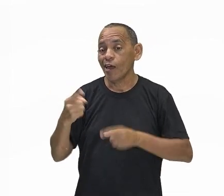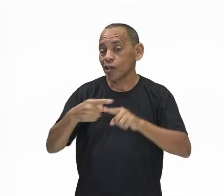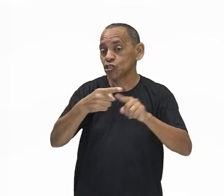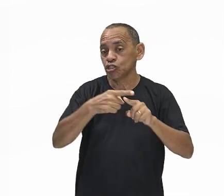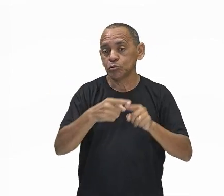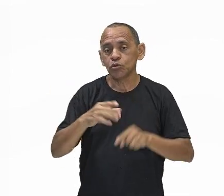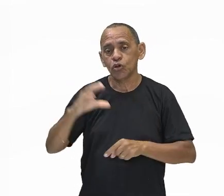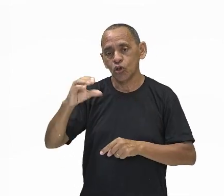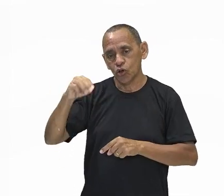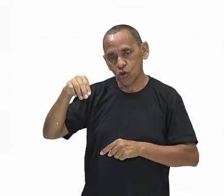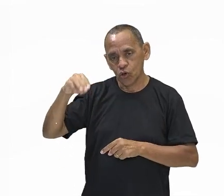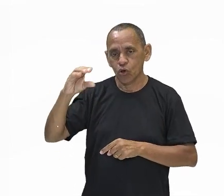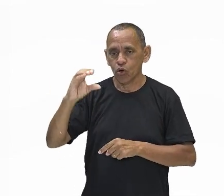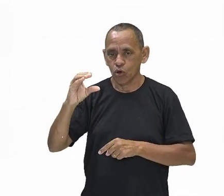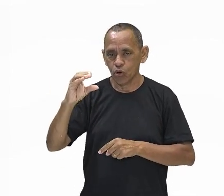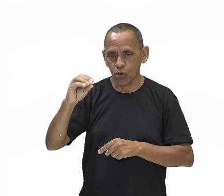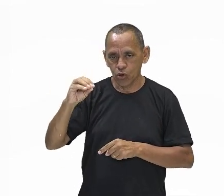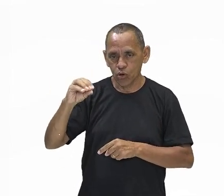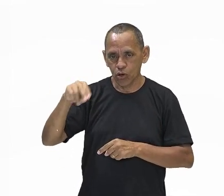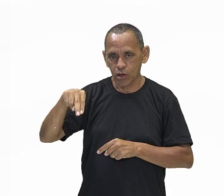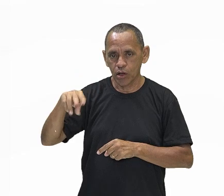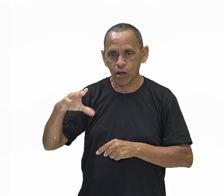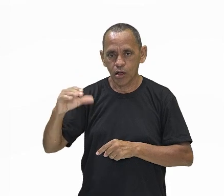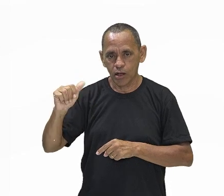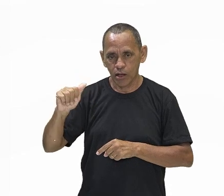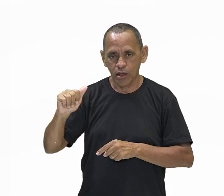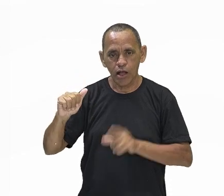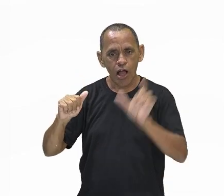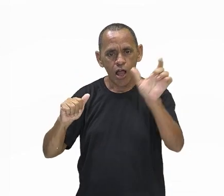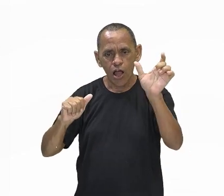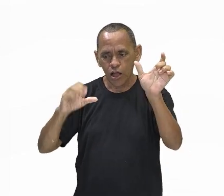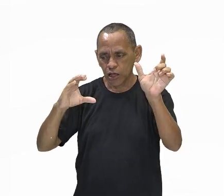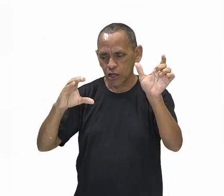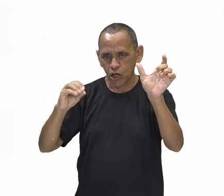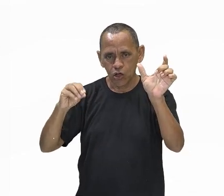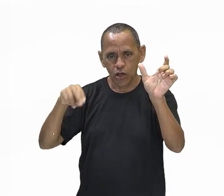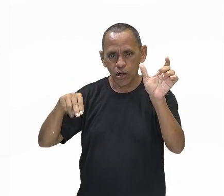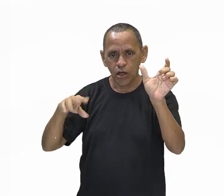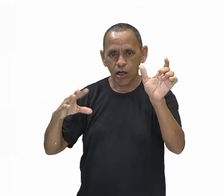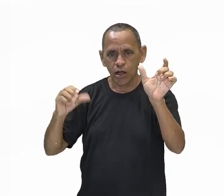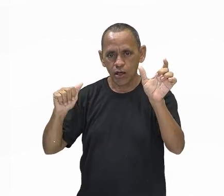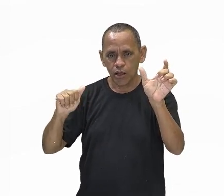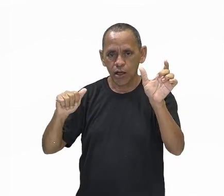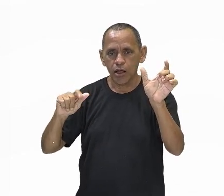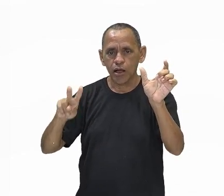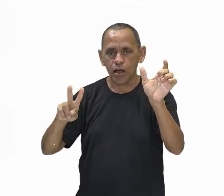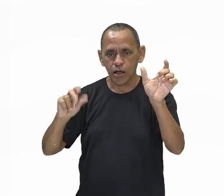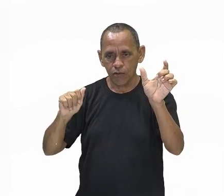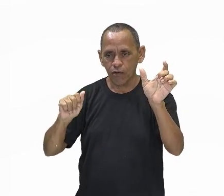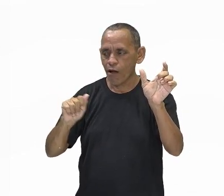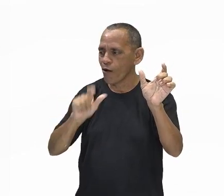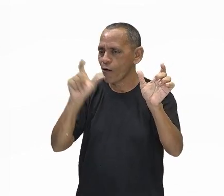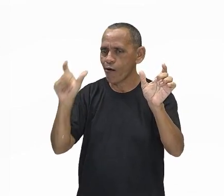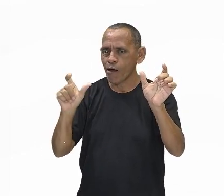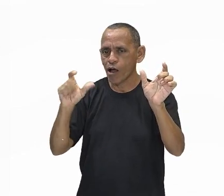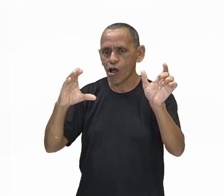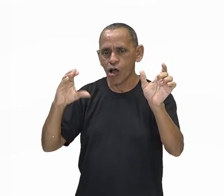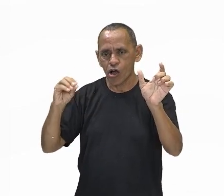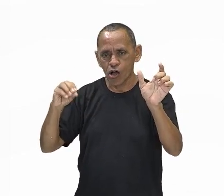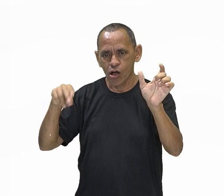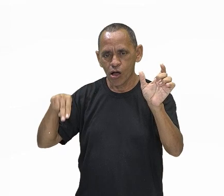convexa, apresenta elementos geométricos em comum, sendo eles. E aí nós temos uma lente, olha. A